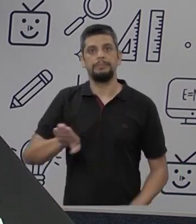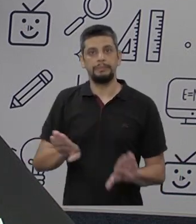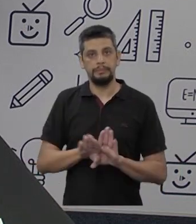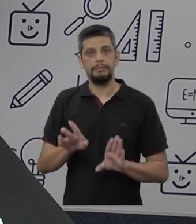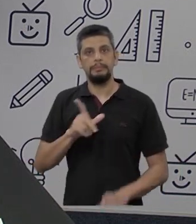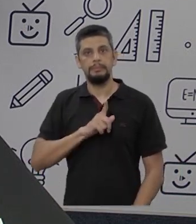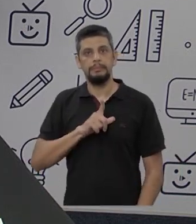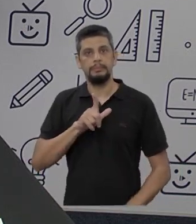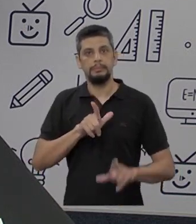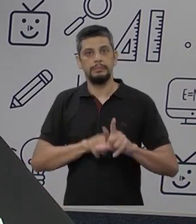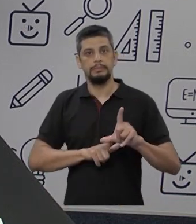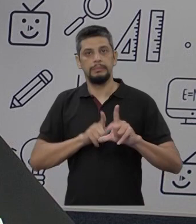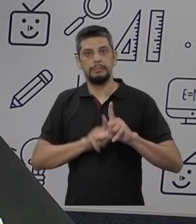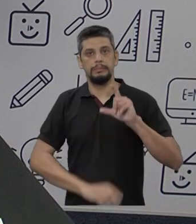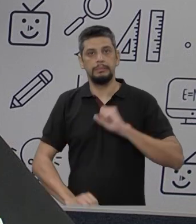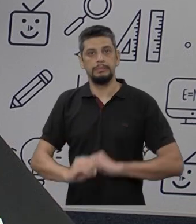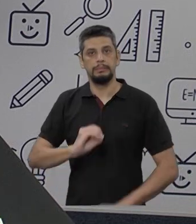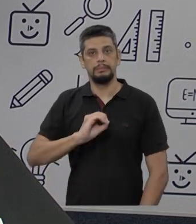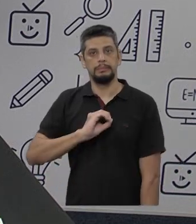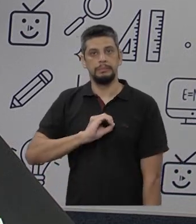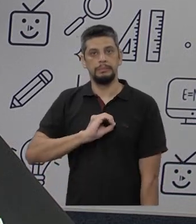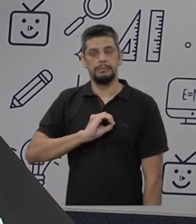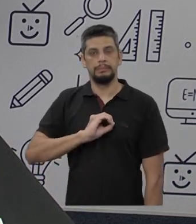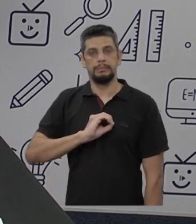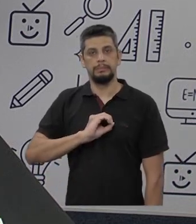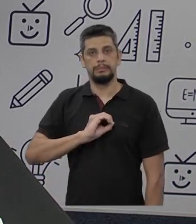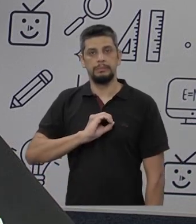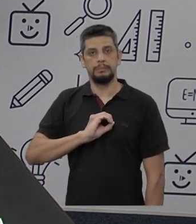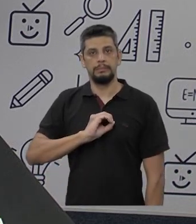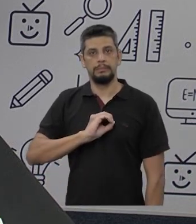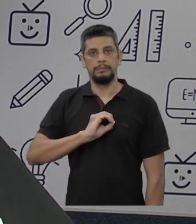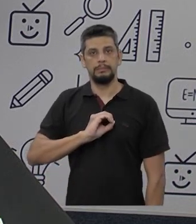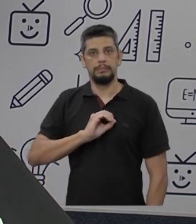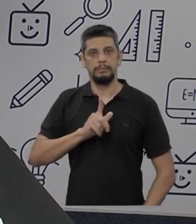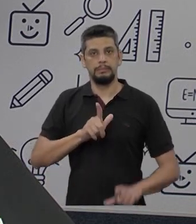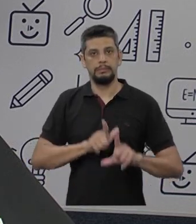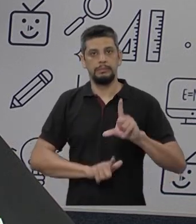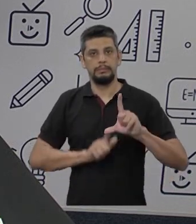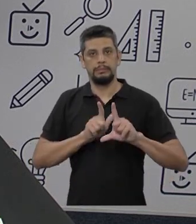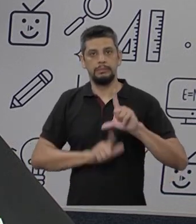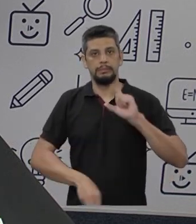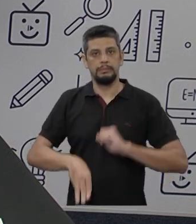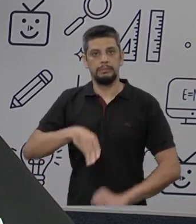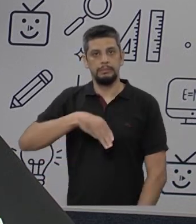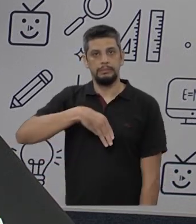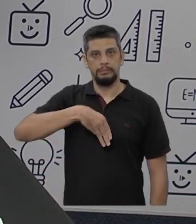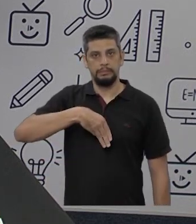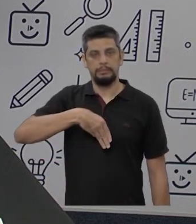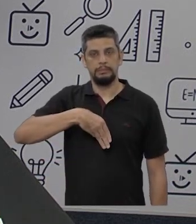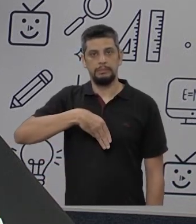Temos também a letra O na palavra nome, a letra M